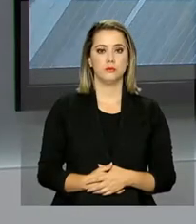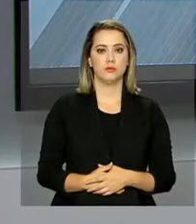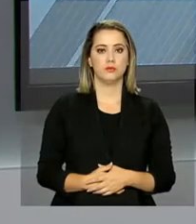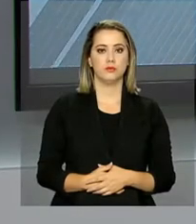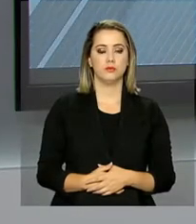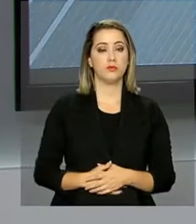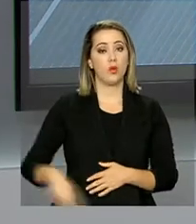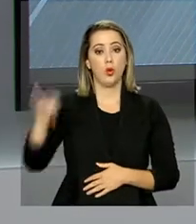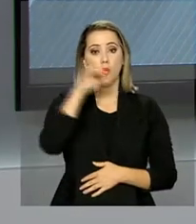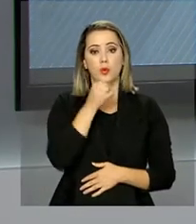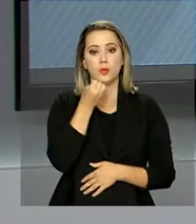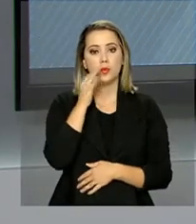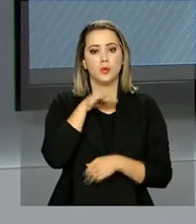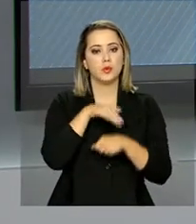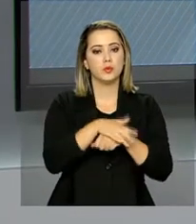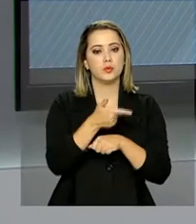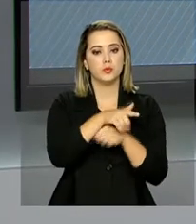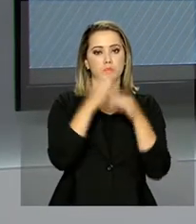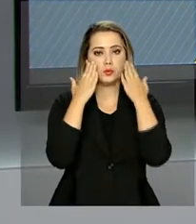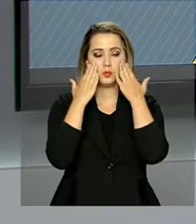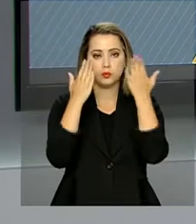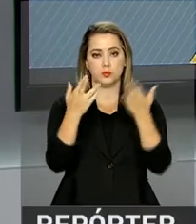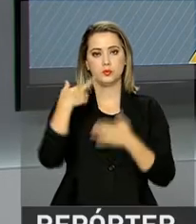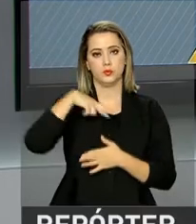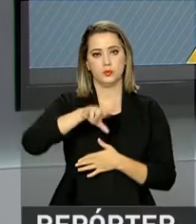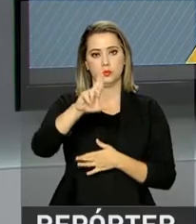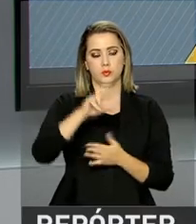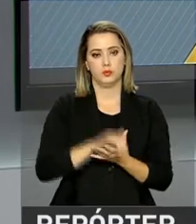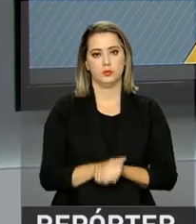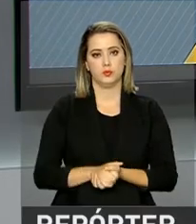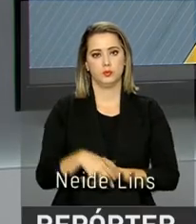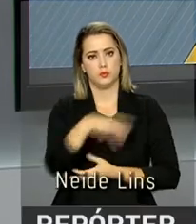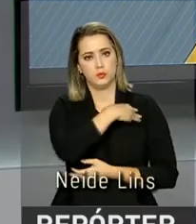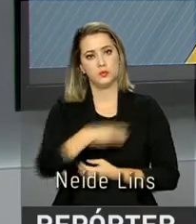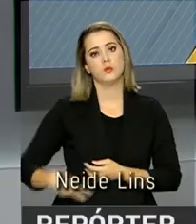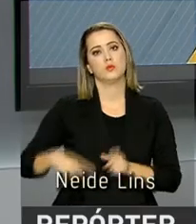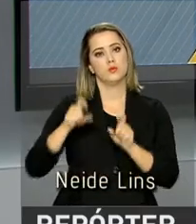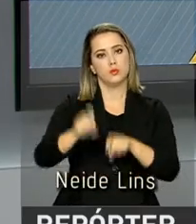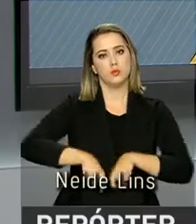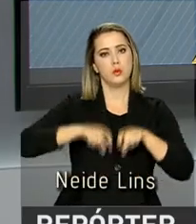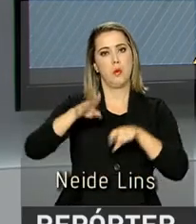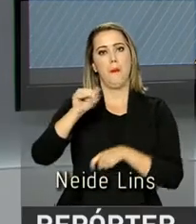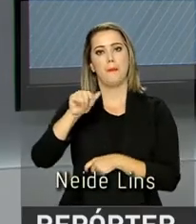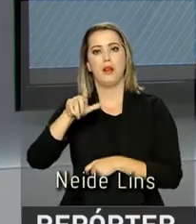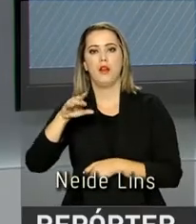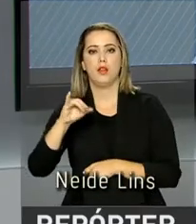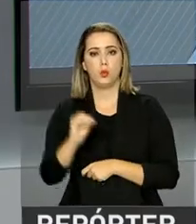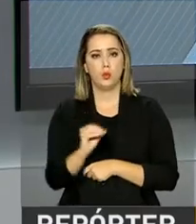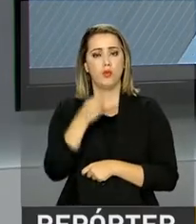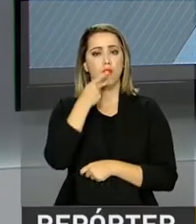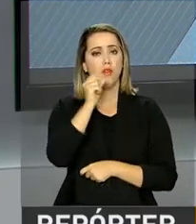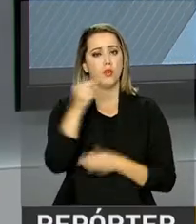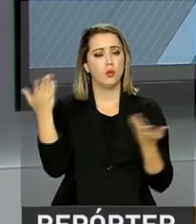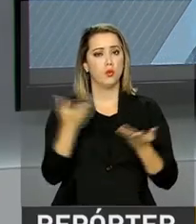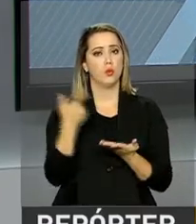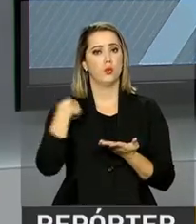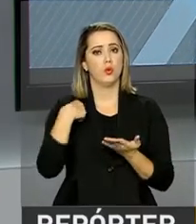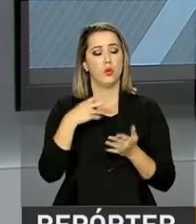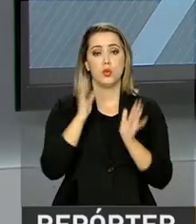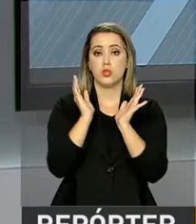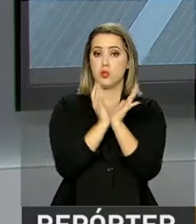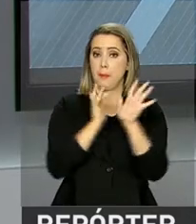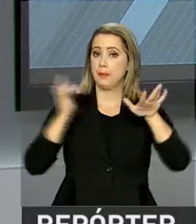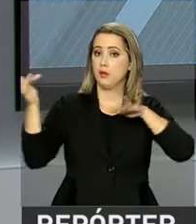Olá, boa noite. No ar mais uma edição do Repórter NBR. O ministro da Agricultura, Blairo Maggi, falou por meio de uma rede